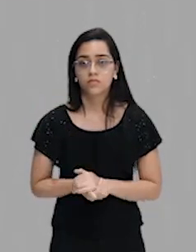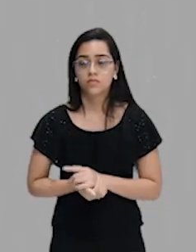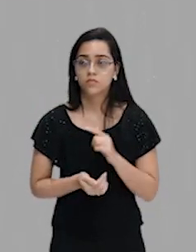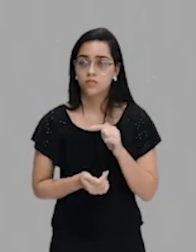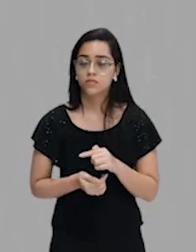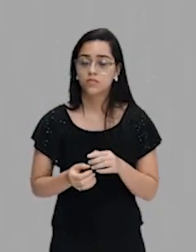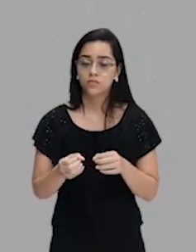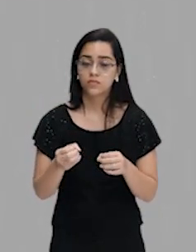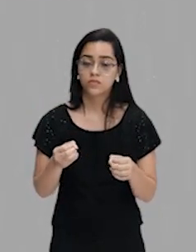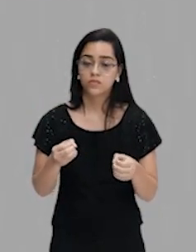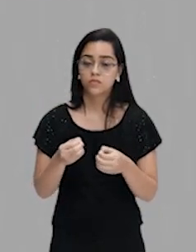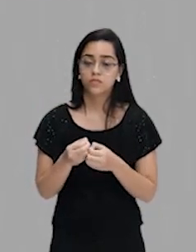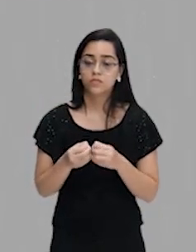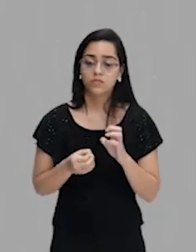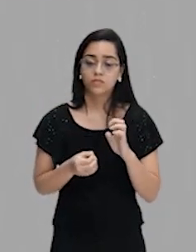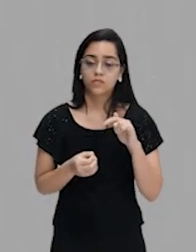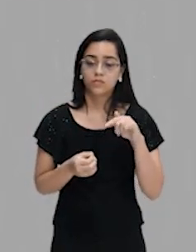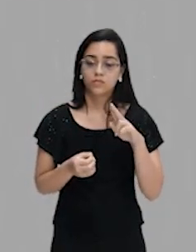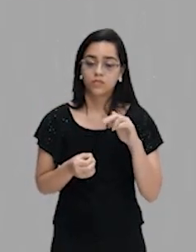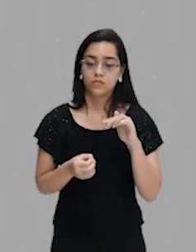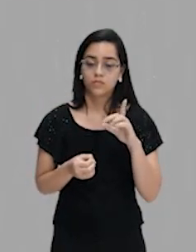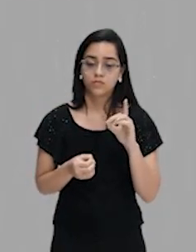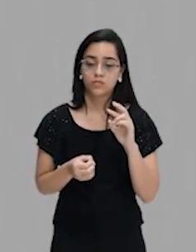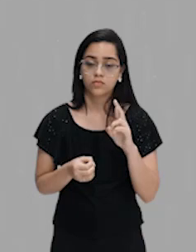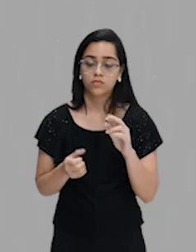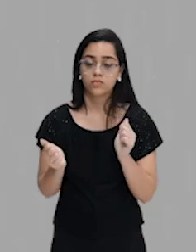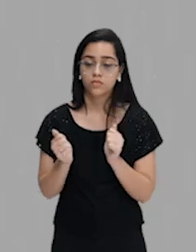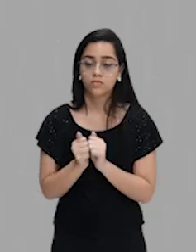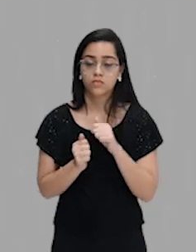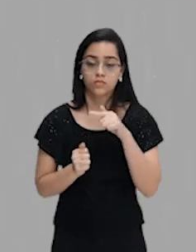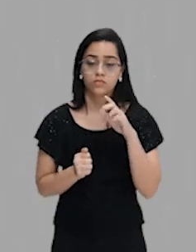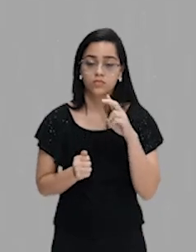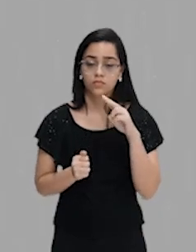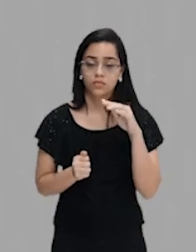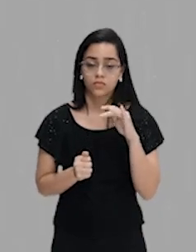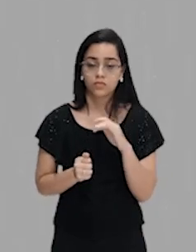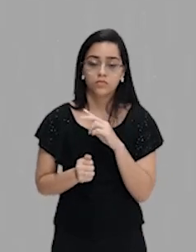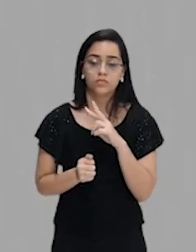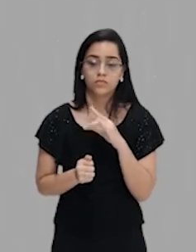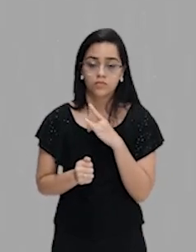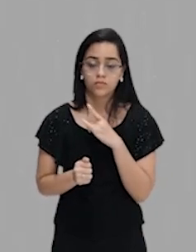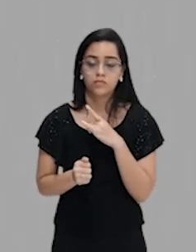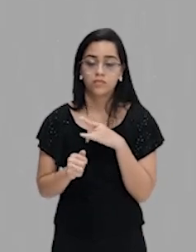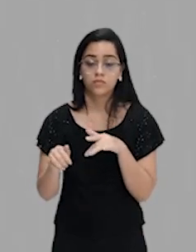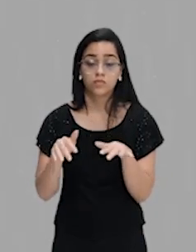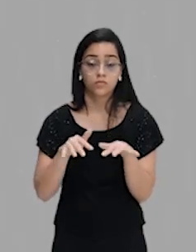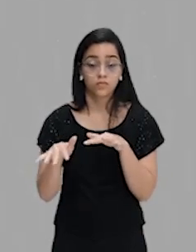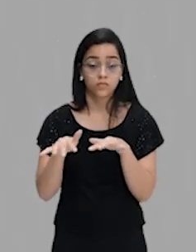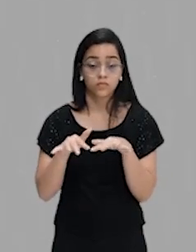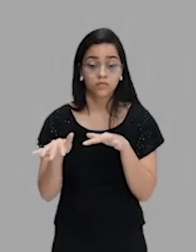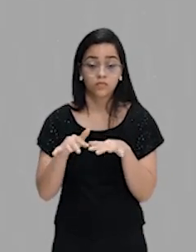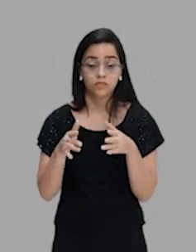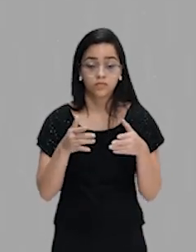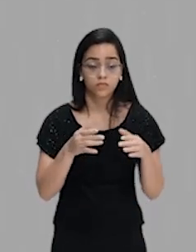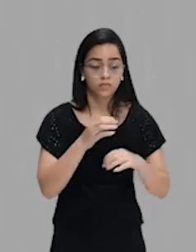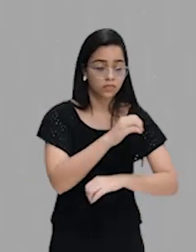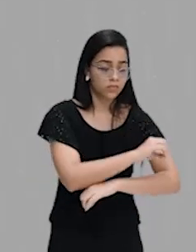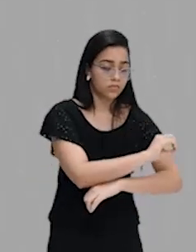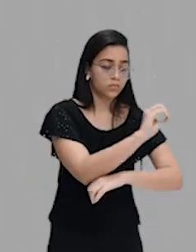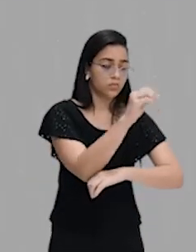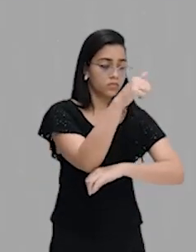aqui, próximo do Equador, ele passa ali próximo ao zênite. Então, ele vai, né, ele tem o seu movimento, nasce no